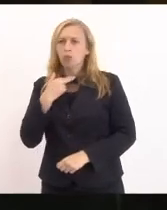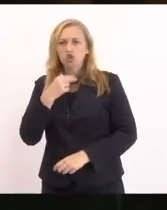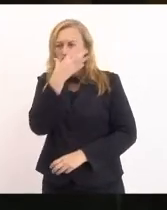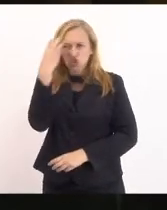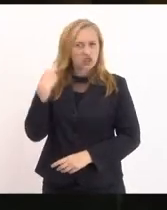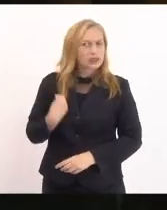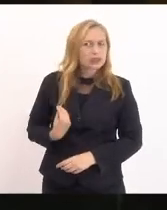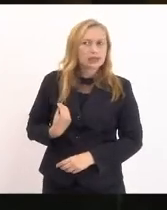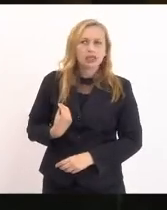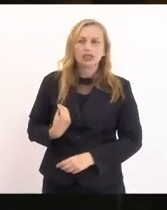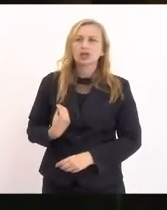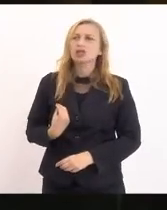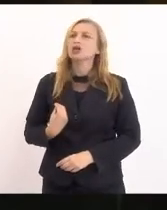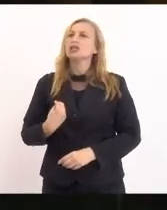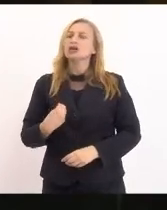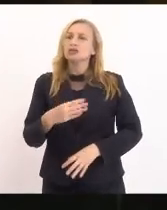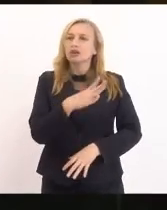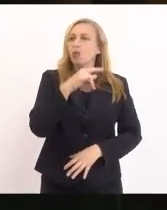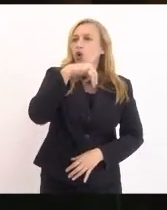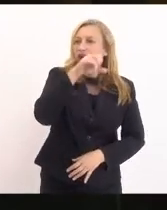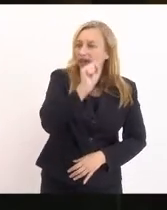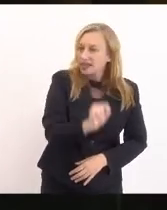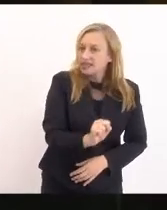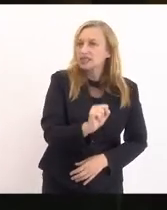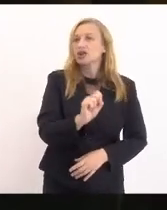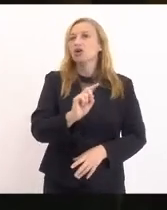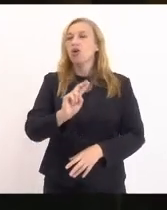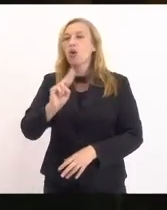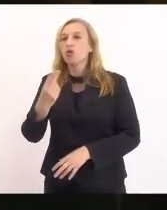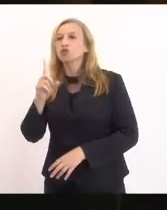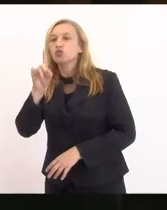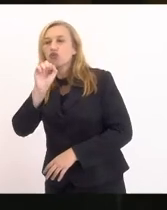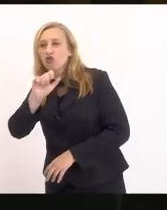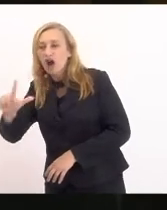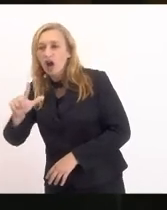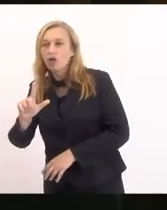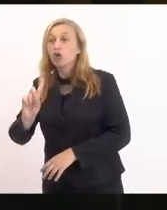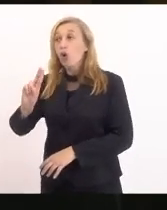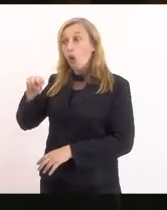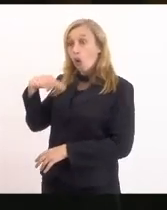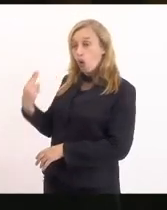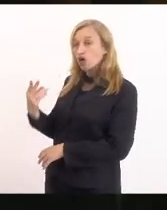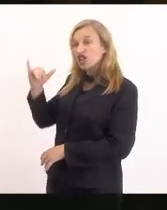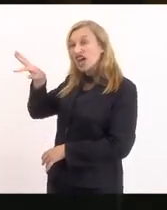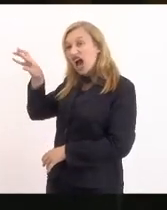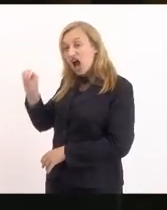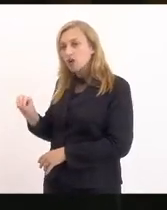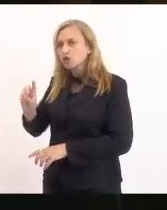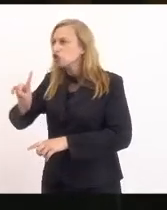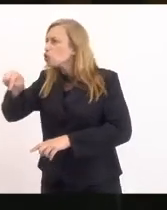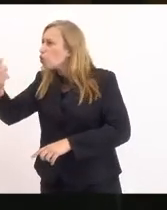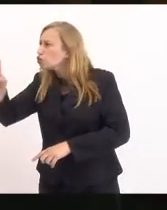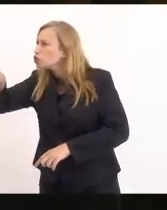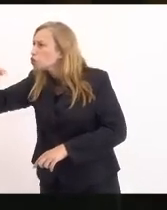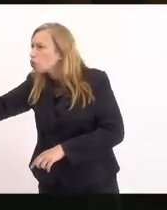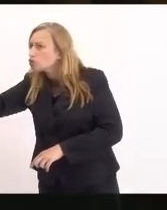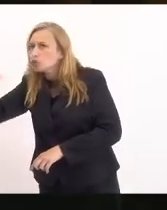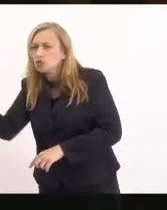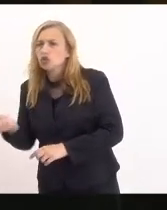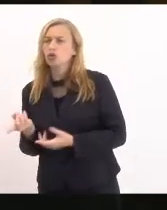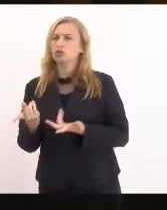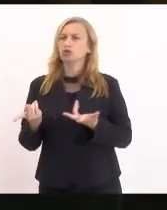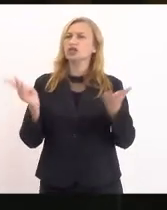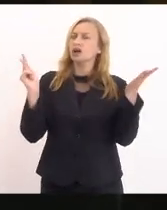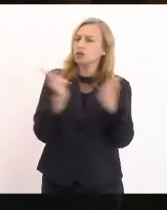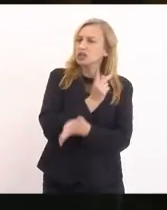apagada. Seja no caso Moise, seja no caso Durval, seja no caso Iago, em tantos outros casos